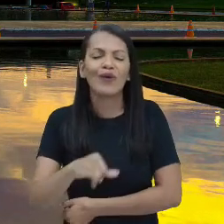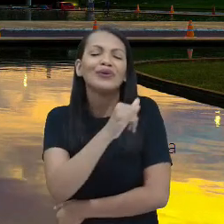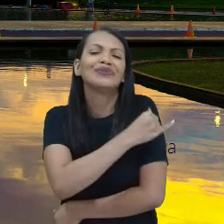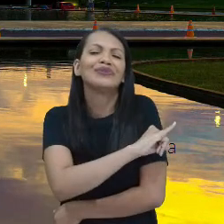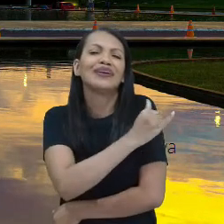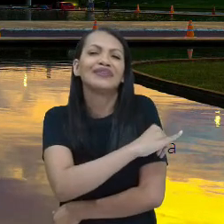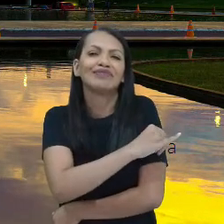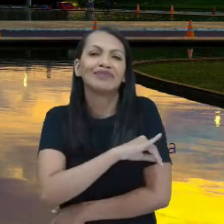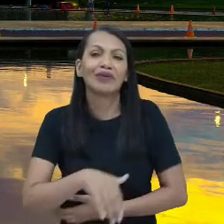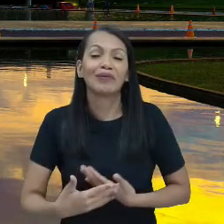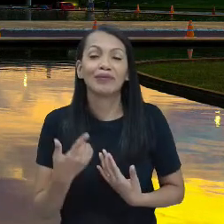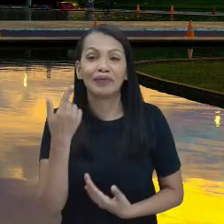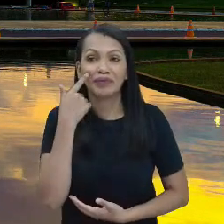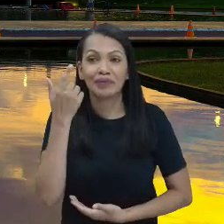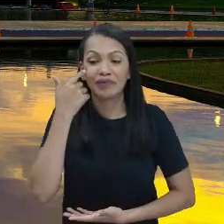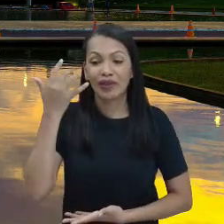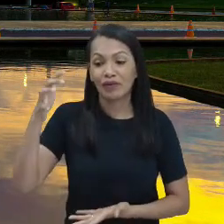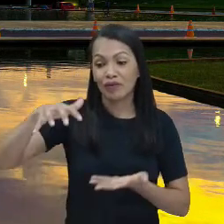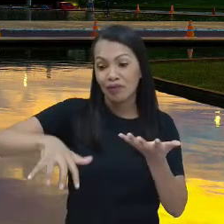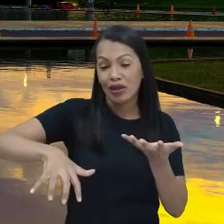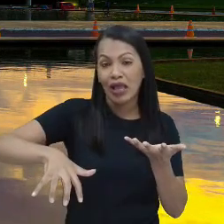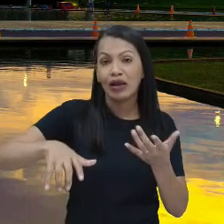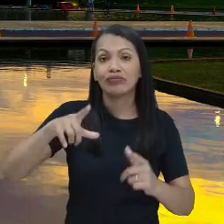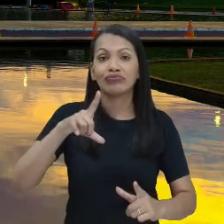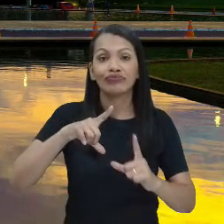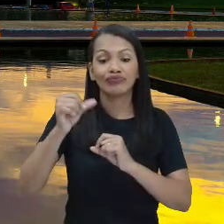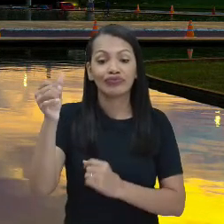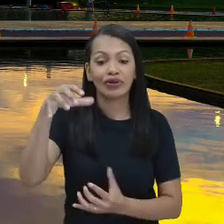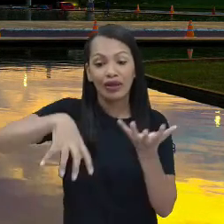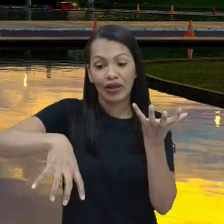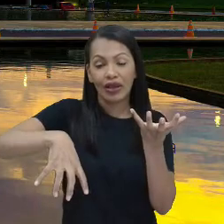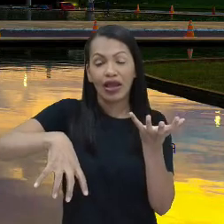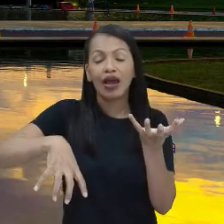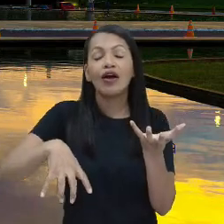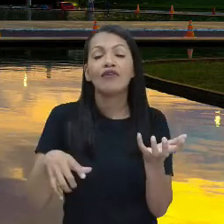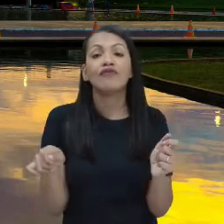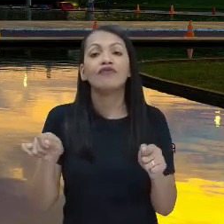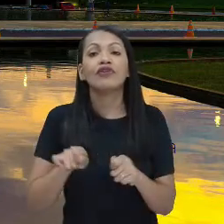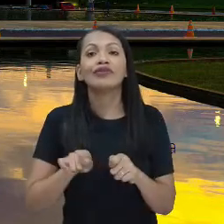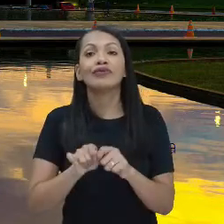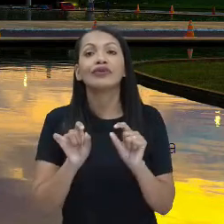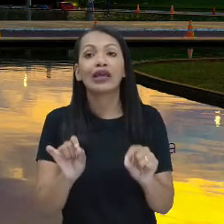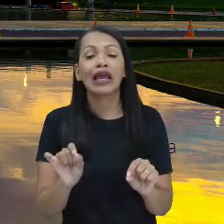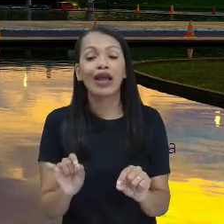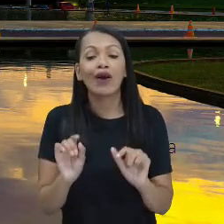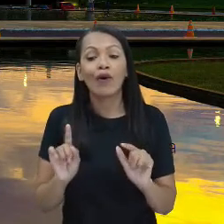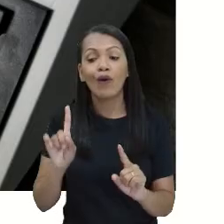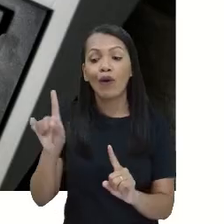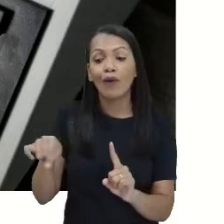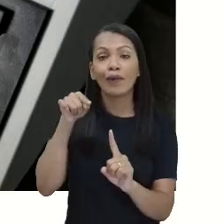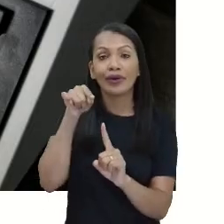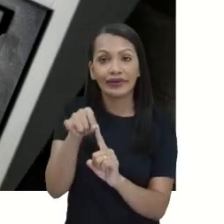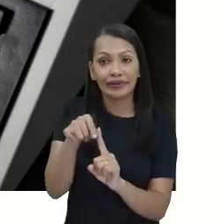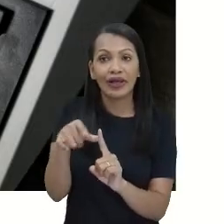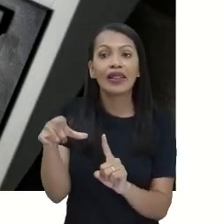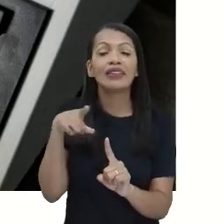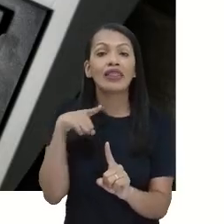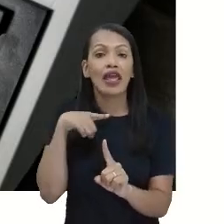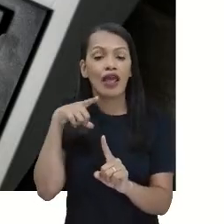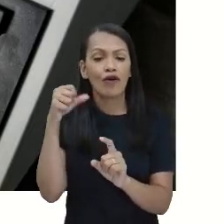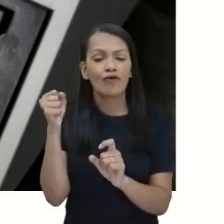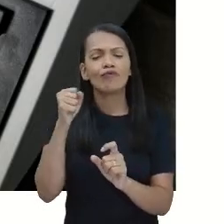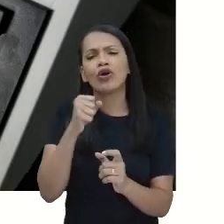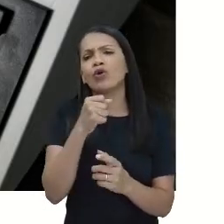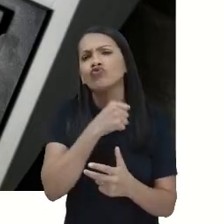símbolo da nossa democracia. Foi de algo que foi criado com esse objetivo, o objetivo de ter esses